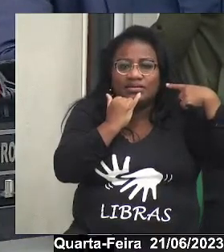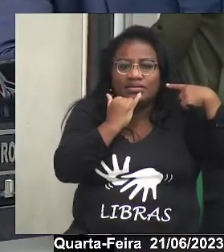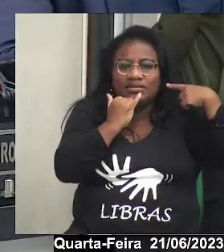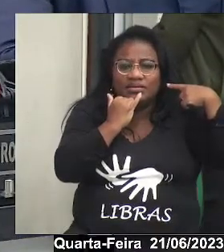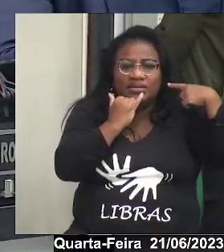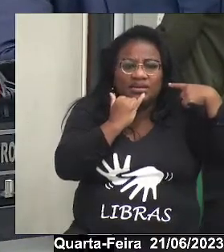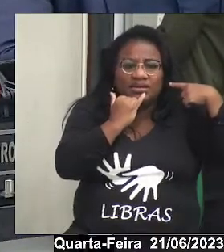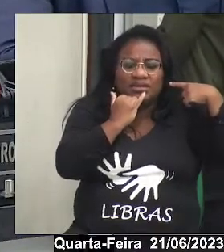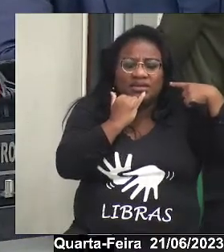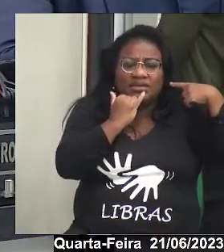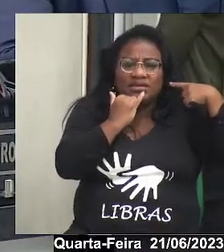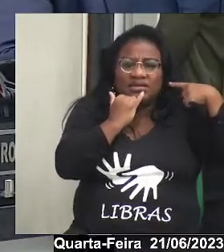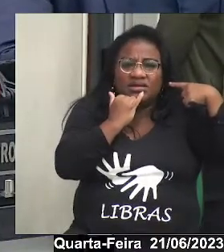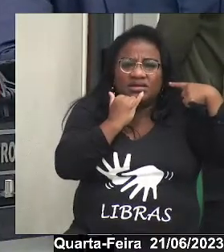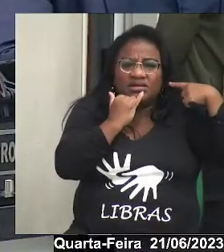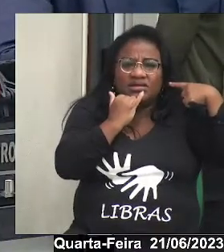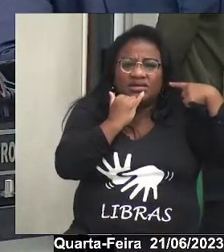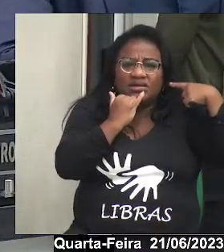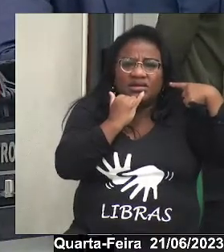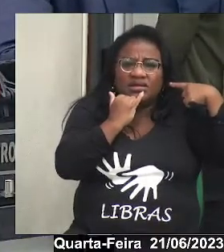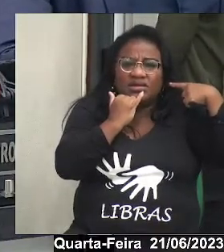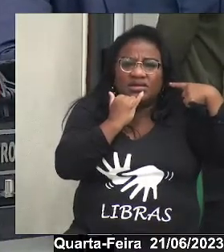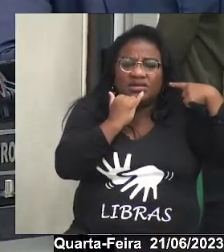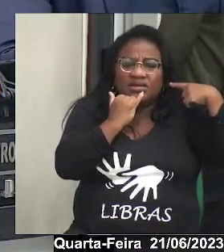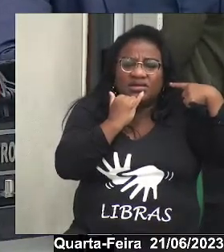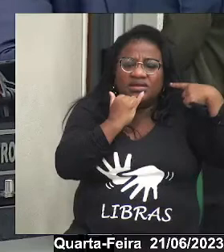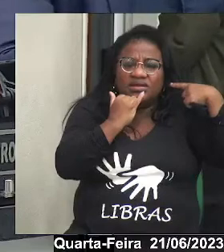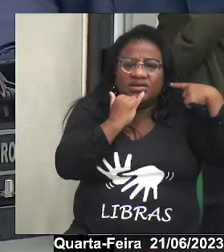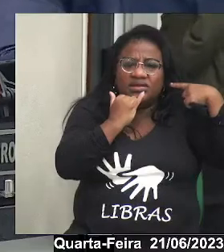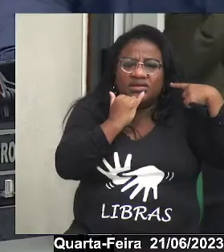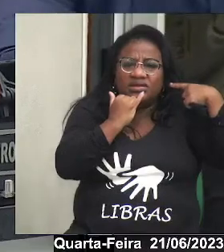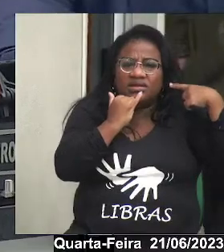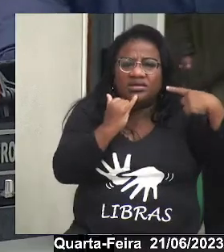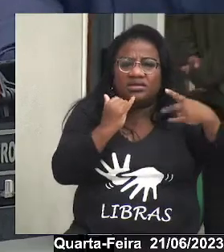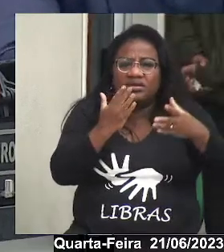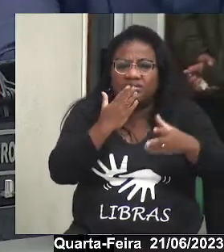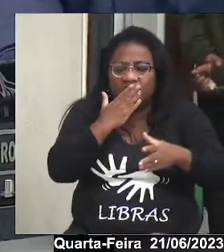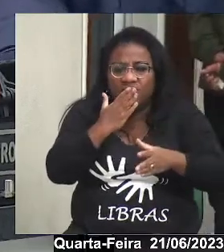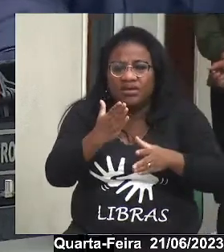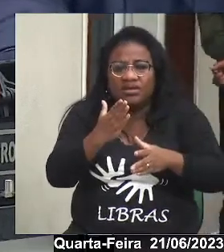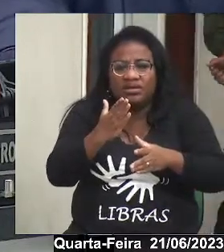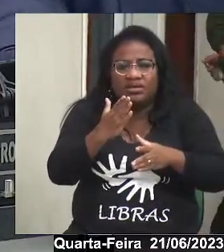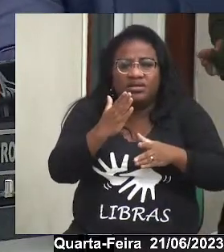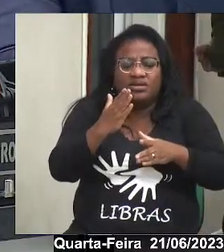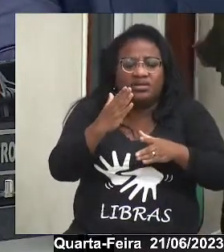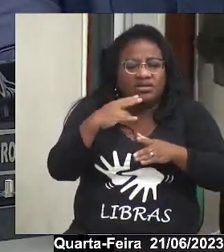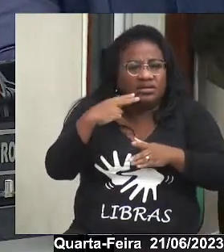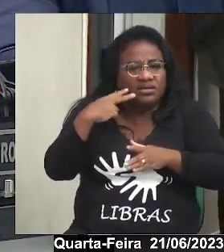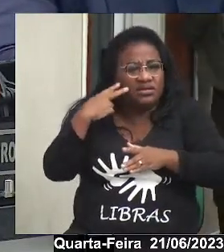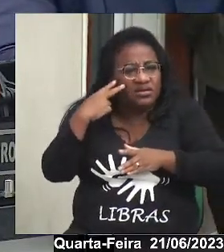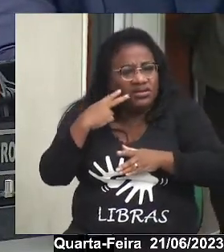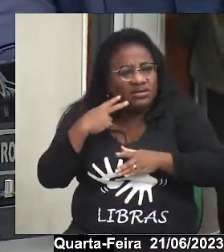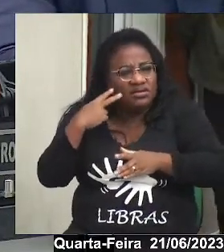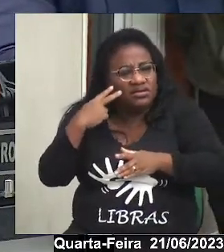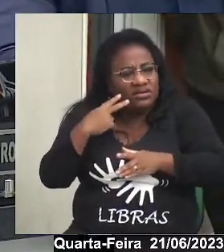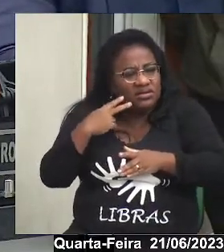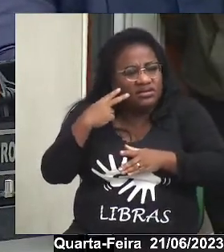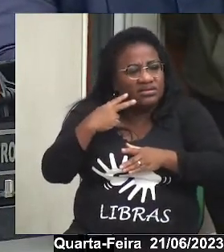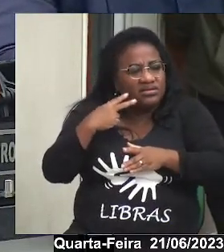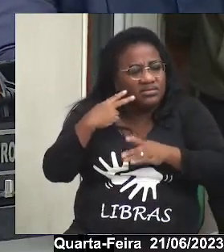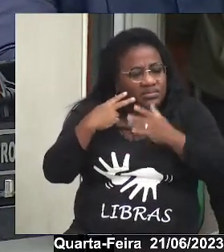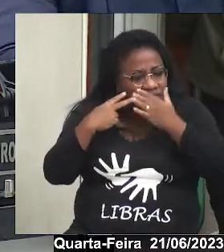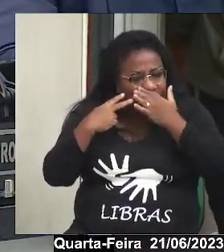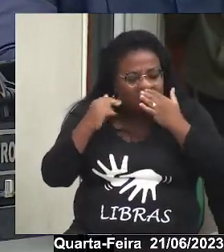que a população não faça mais descarte irregular. Então, essa é a função do vereador, de estar fiscalizando, apontando